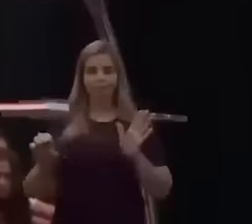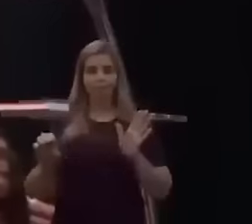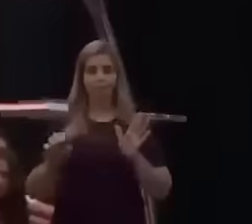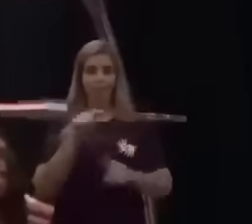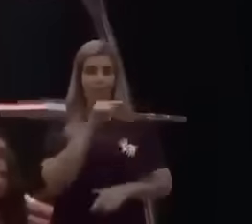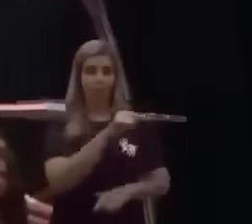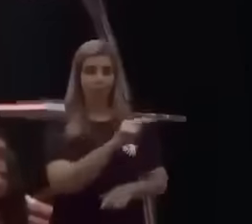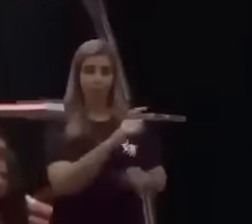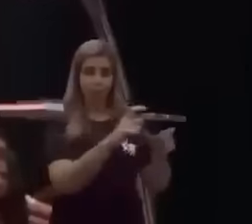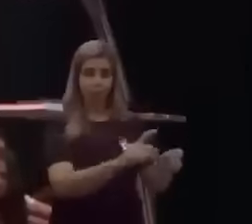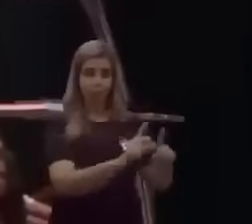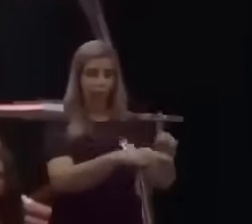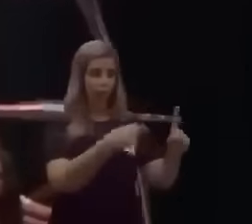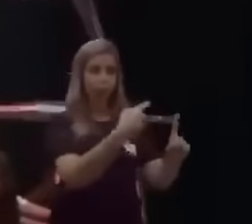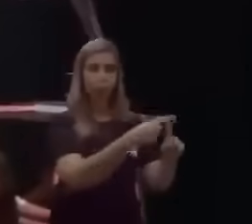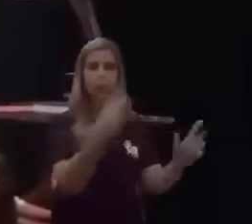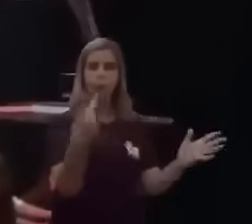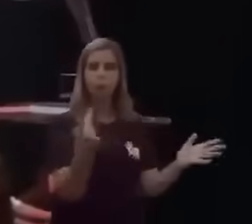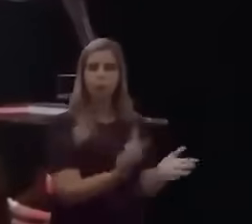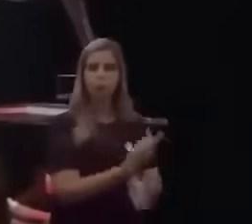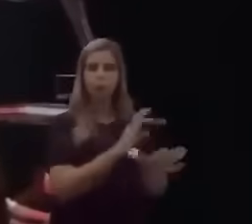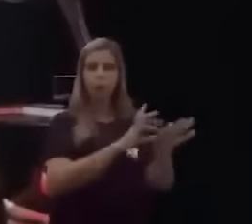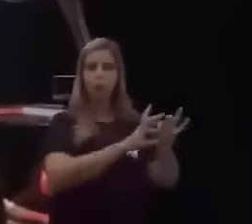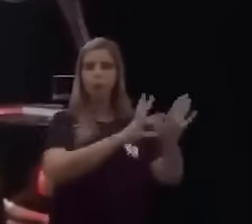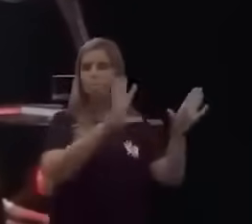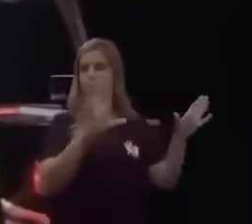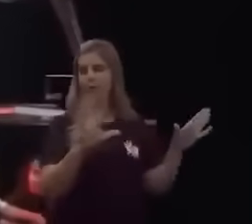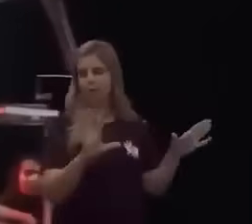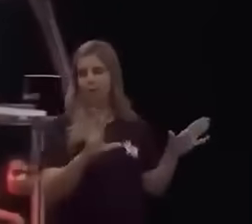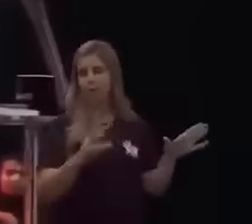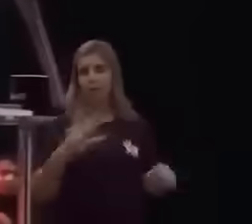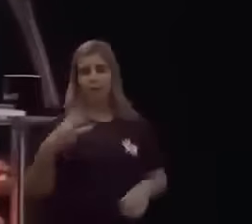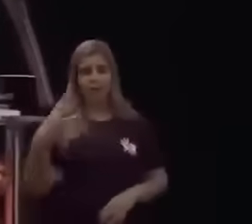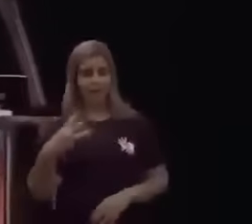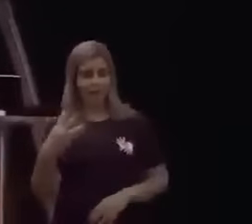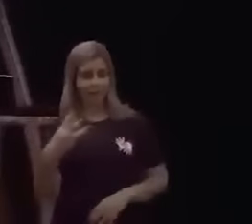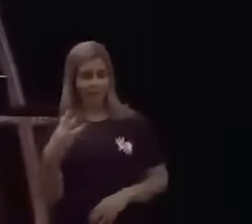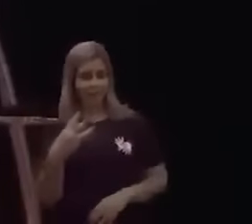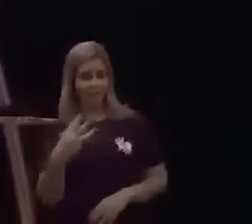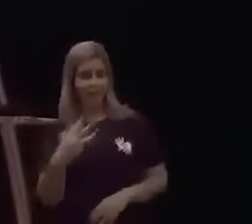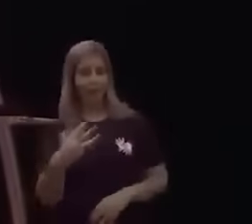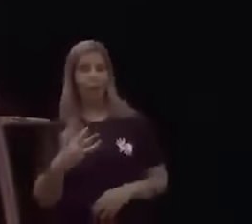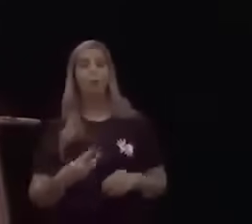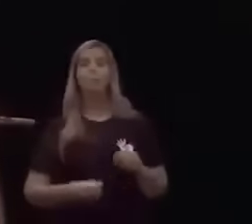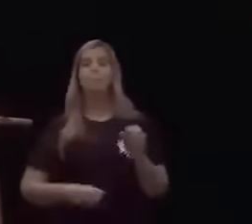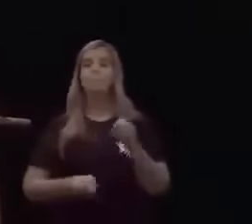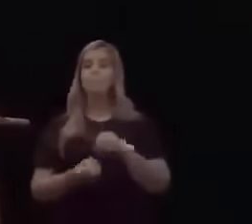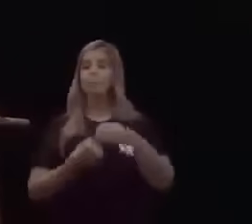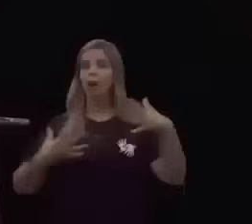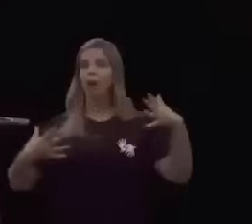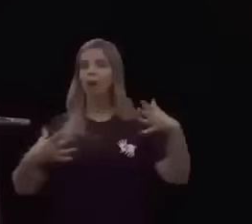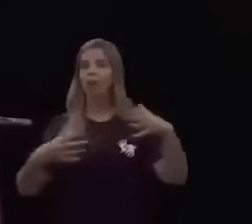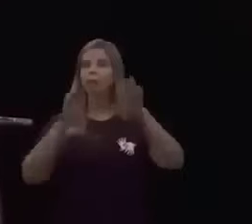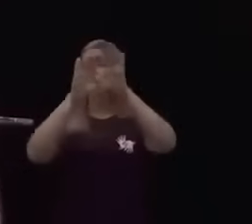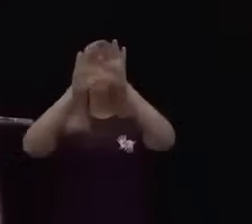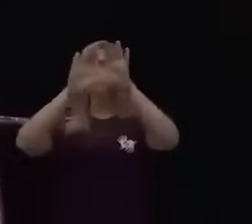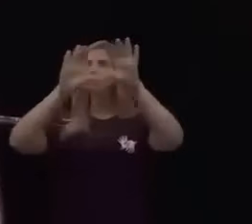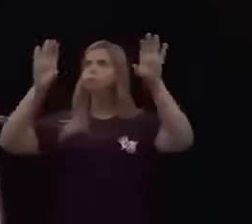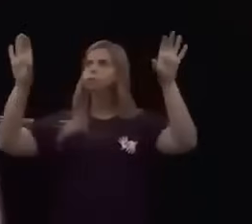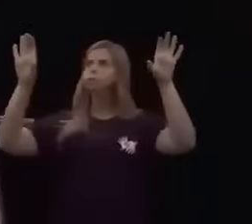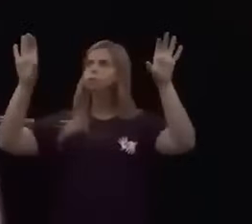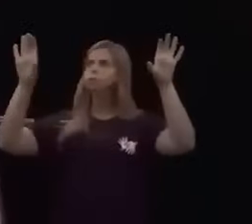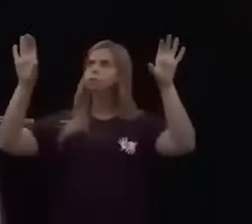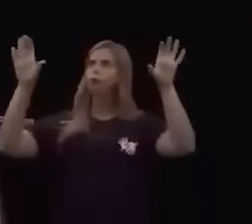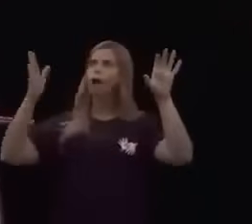Terceiro milagre, uma nuvem luminosa os envelopa. Quarto milagre, de dentro da nuvem surge uma voz